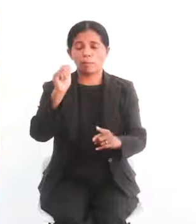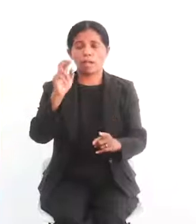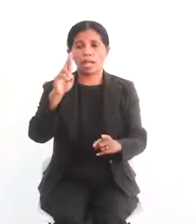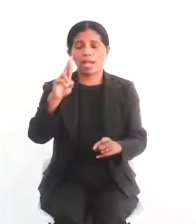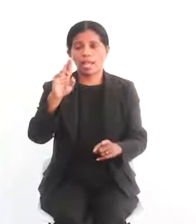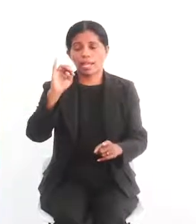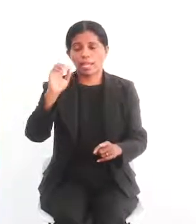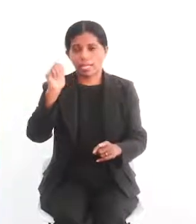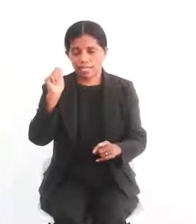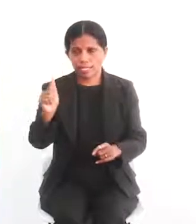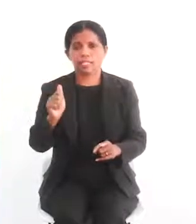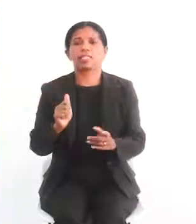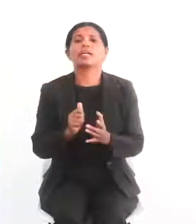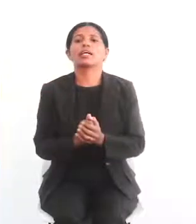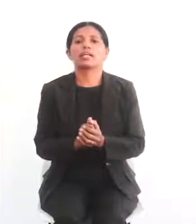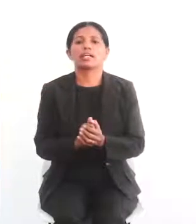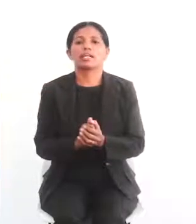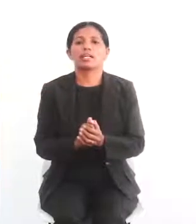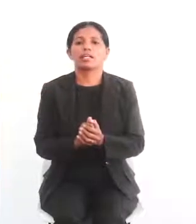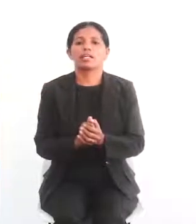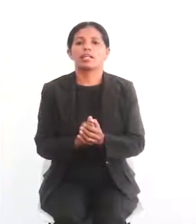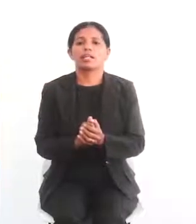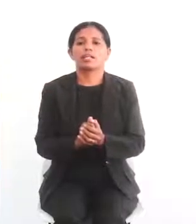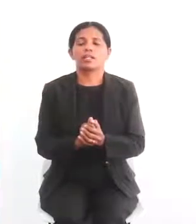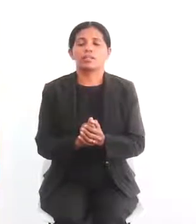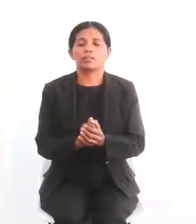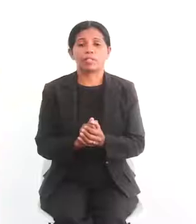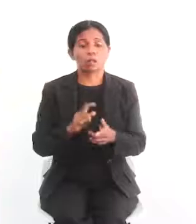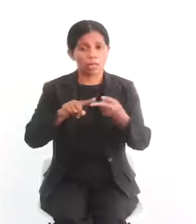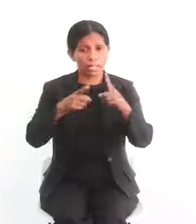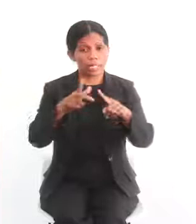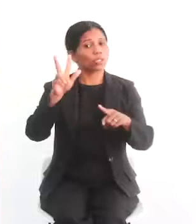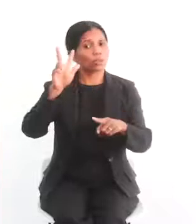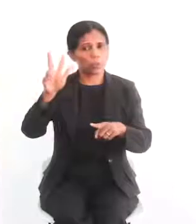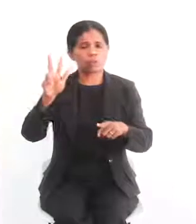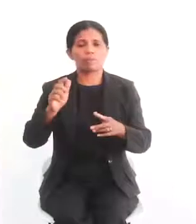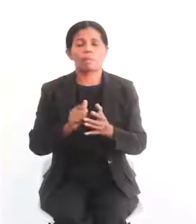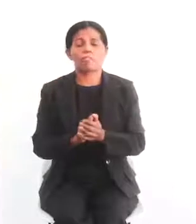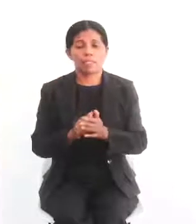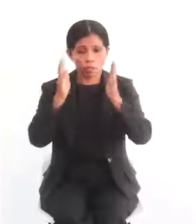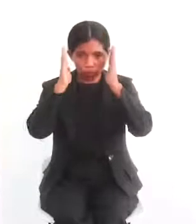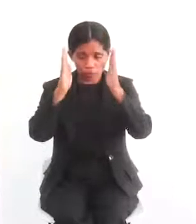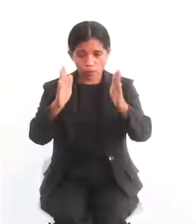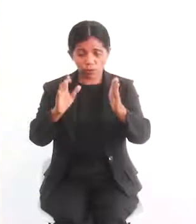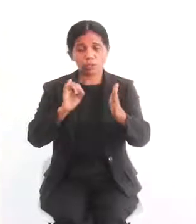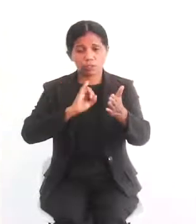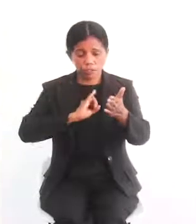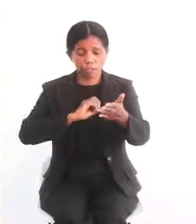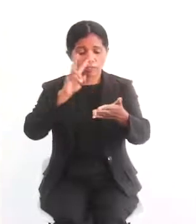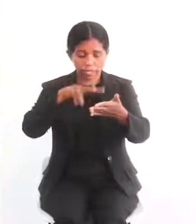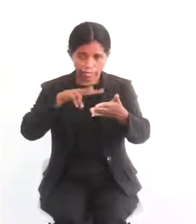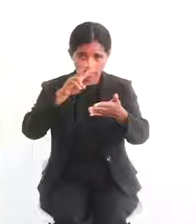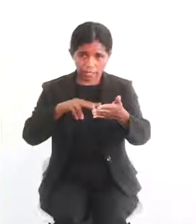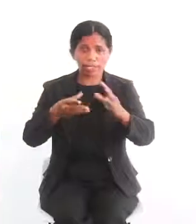Piedade, Zenoveva Quintão da Costa e Timote More. Então, vão tomar atenção que eu vou ler o